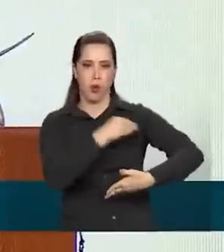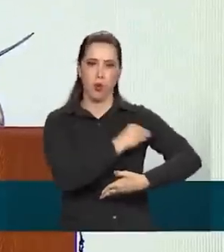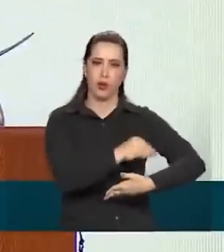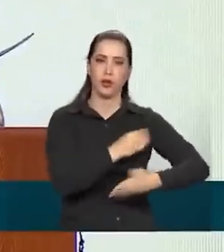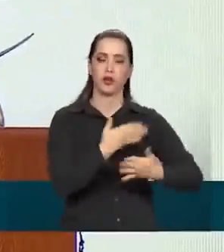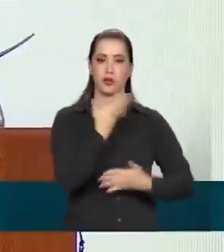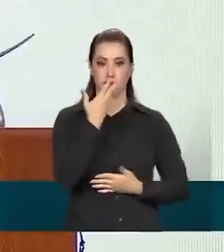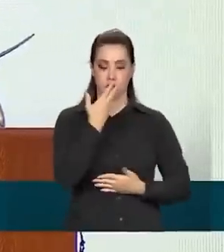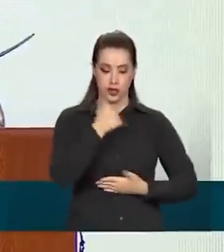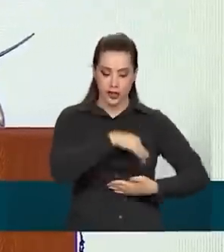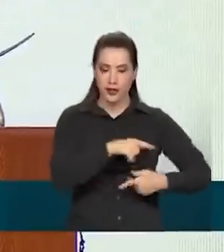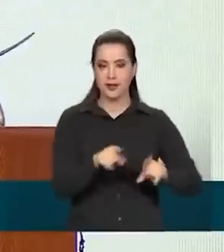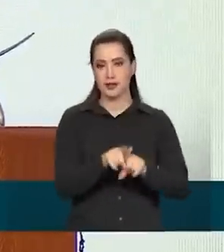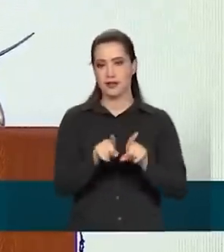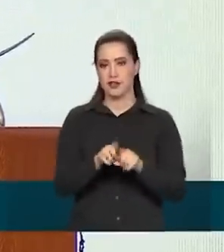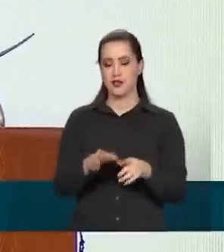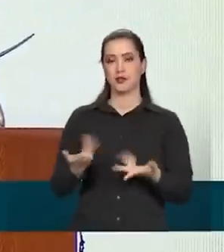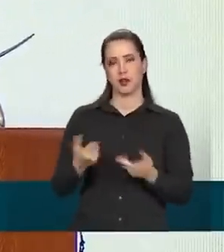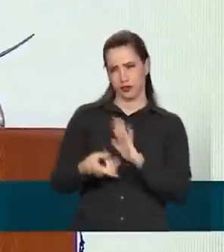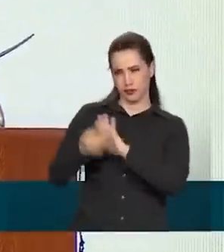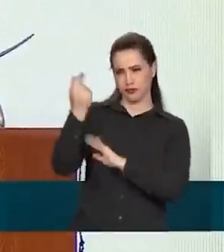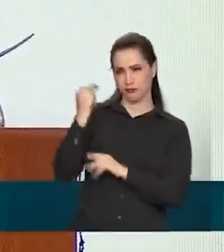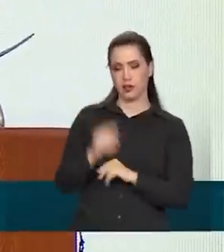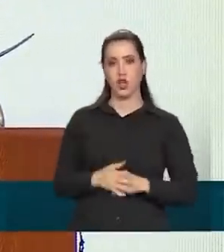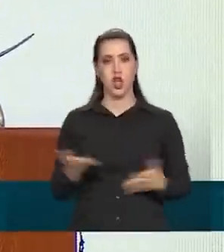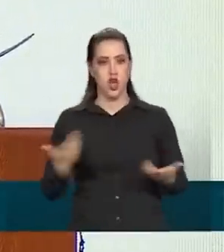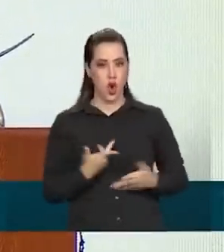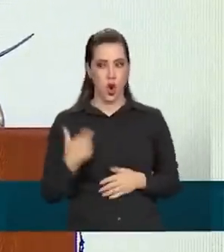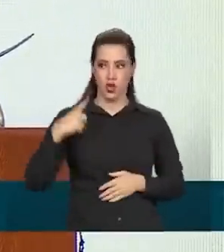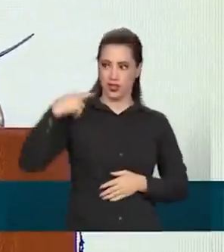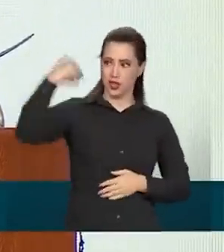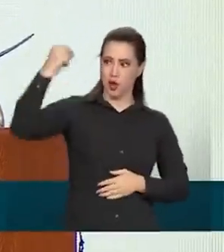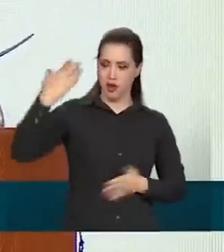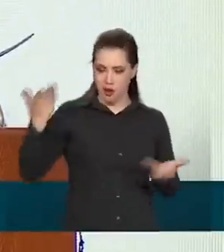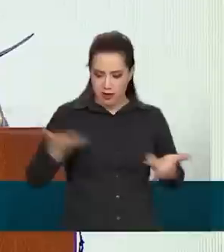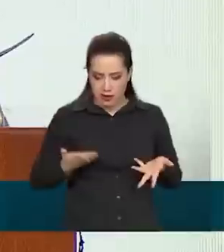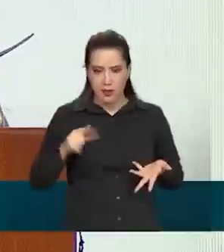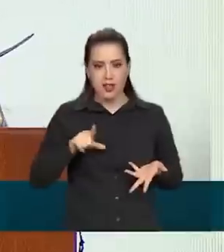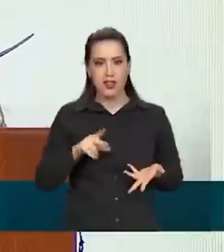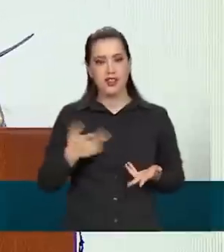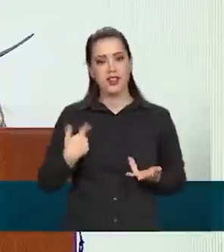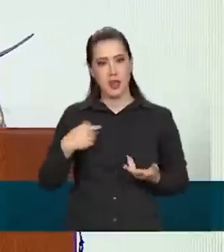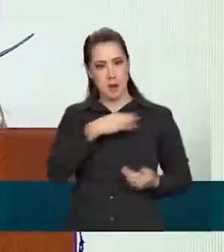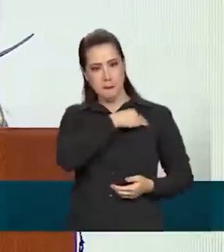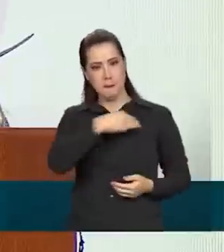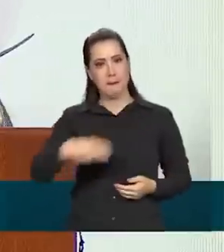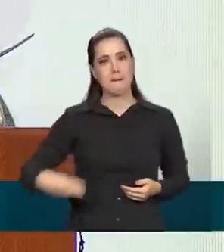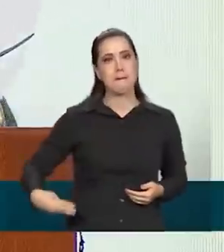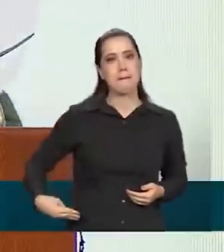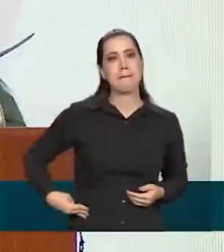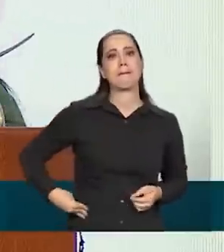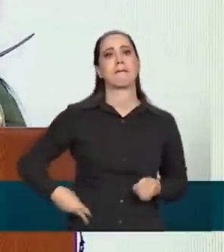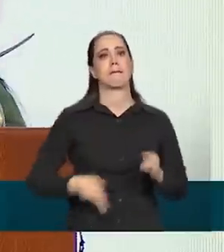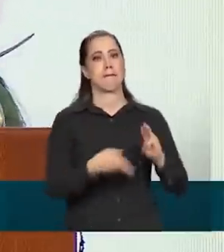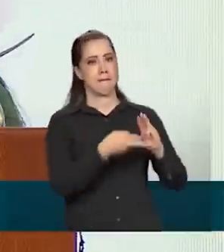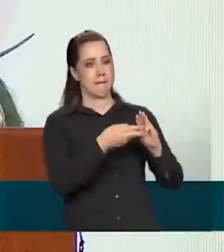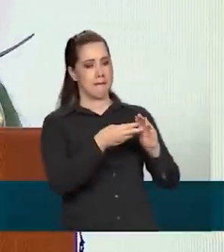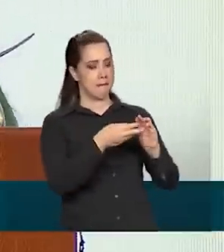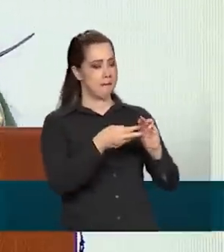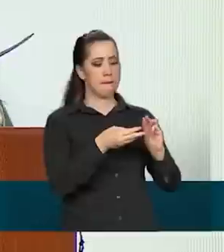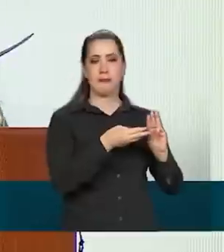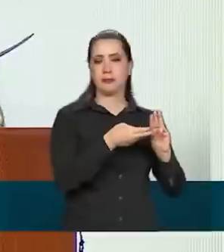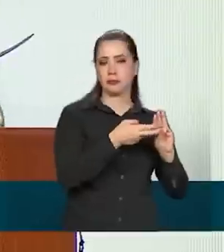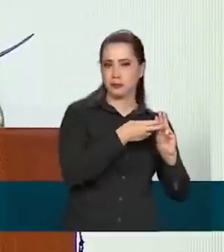Estar aqui hoje, nomeada para o cargo de ministra de Estado